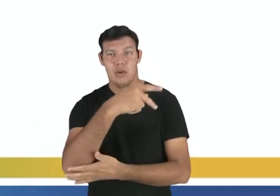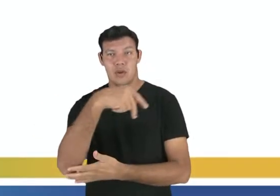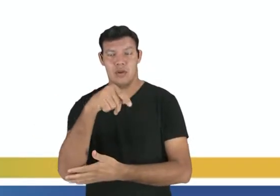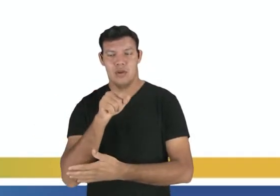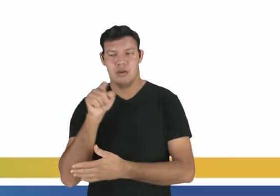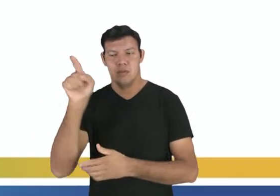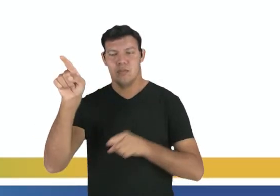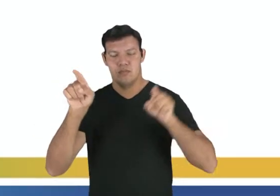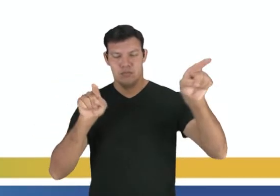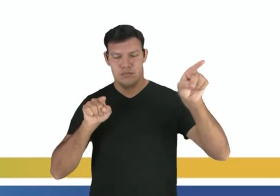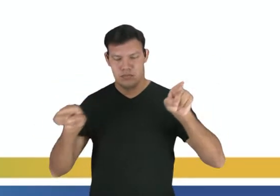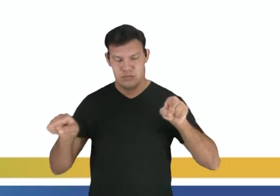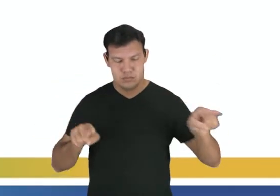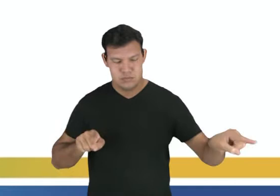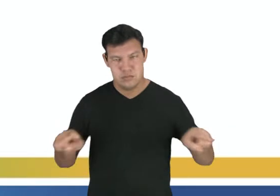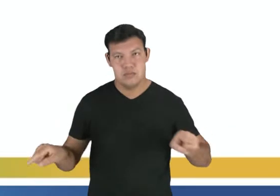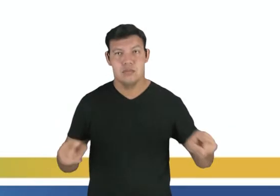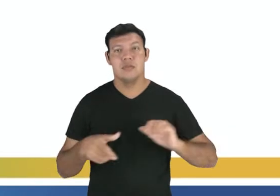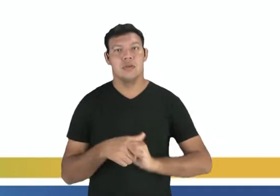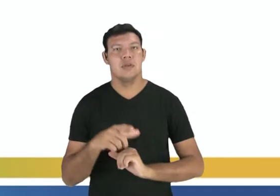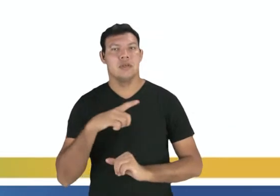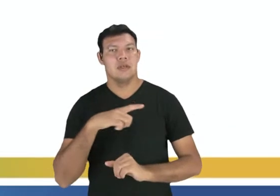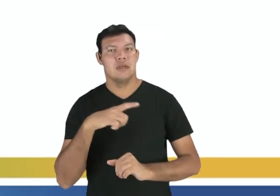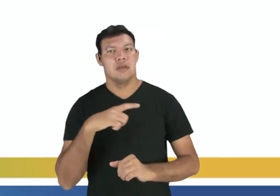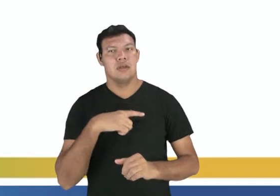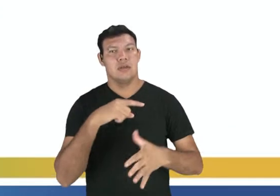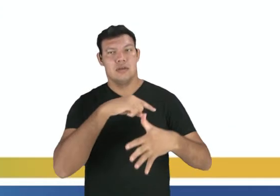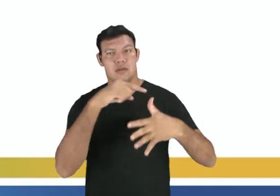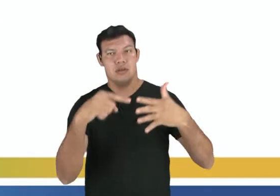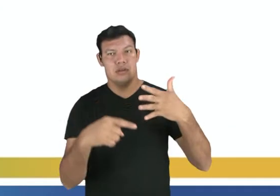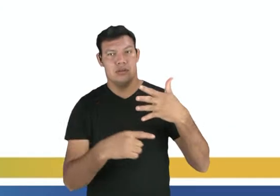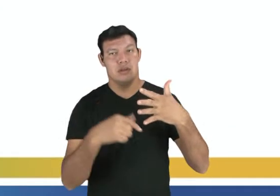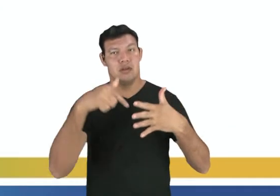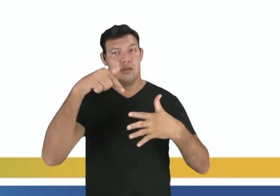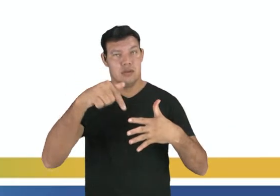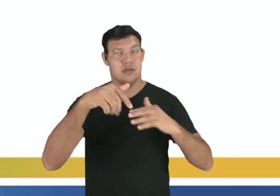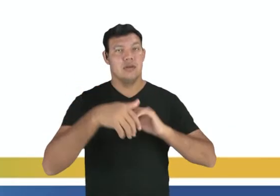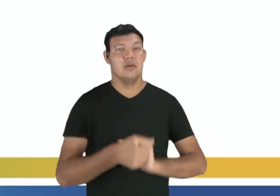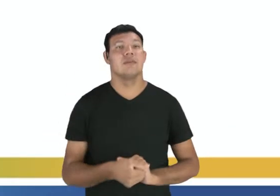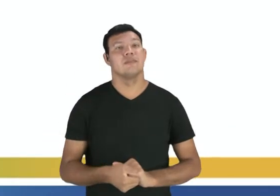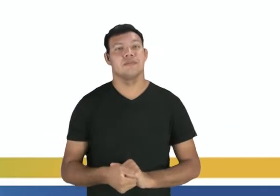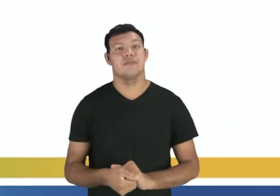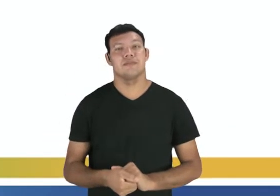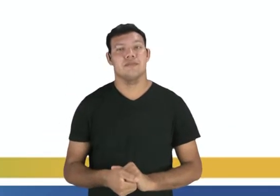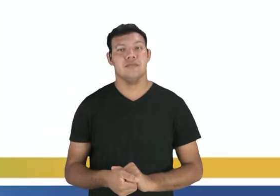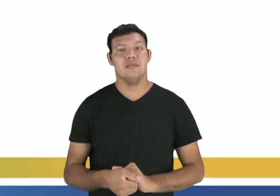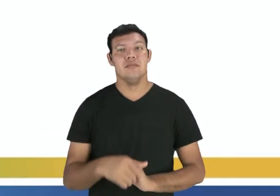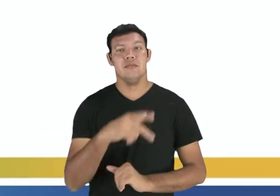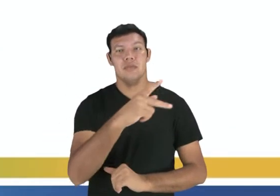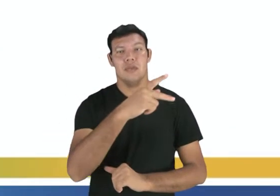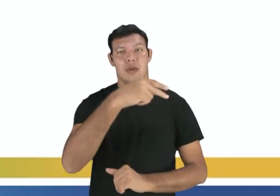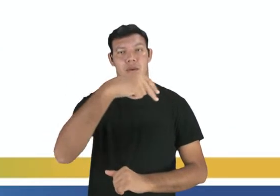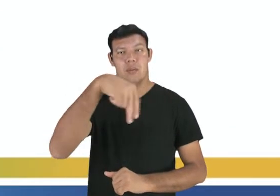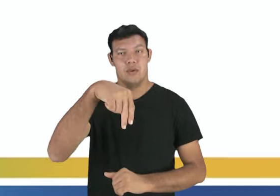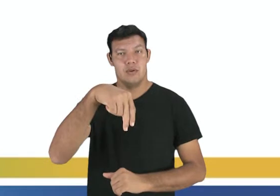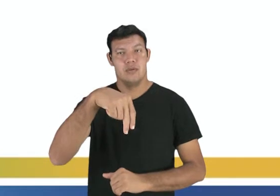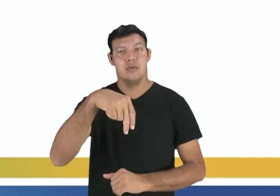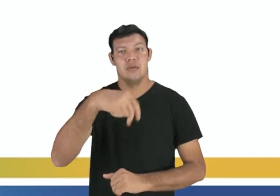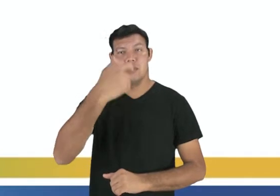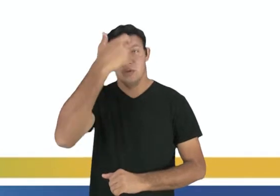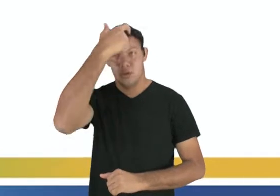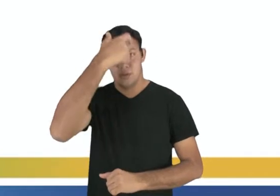demonstrativos. Nós temos 7 tipos de pronomes. Os pronomes pessoais, que se subdividem em retos